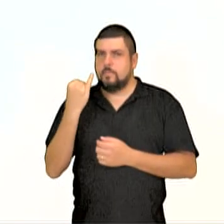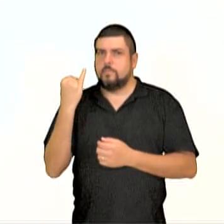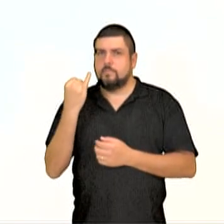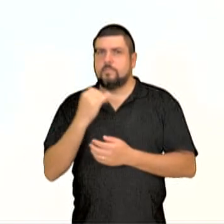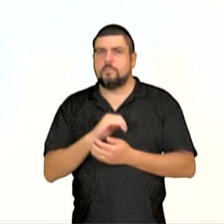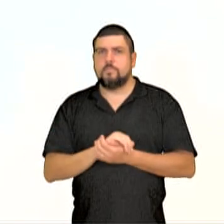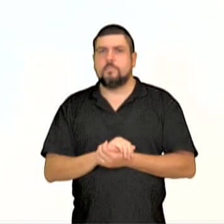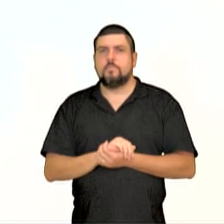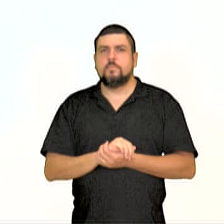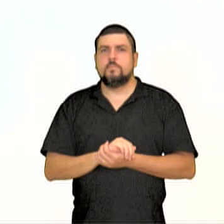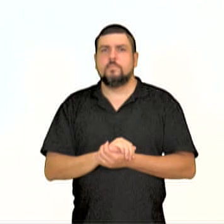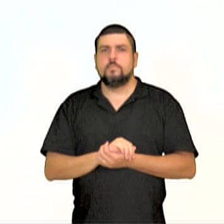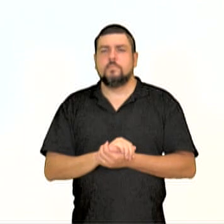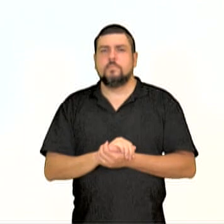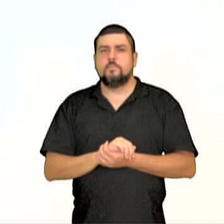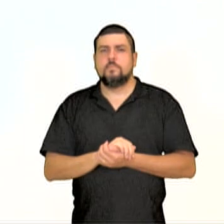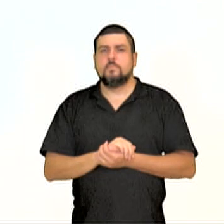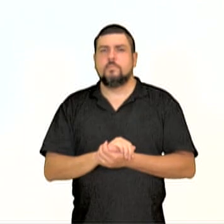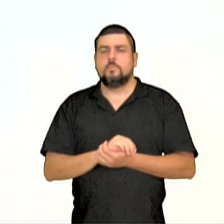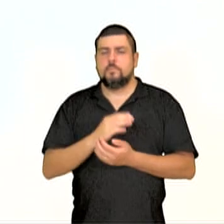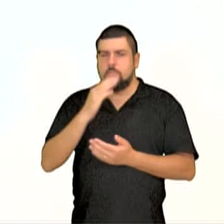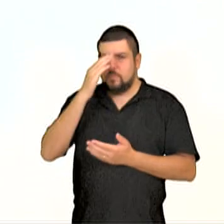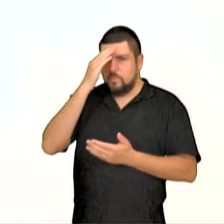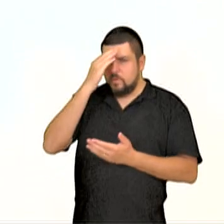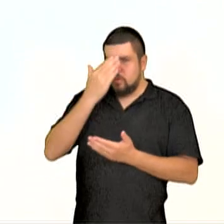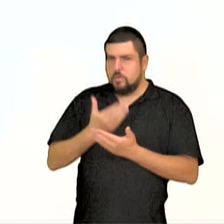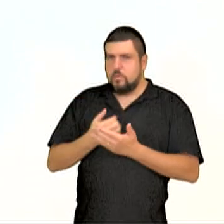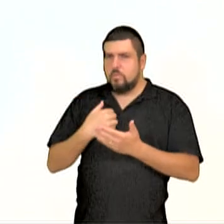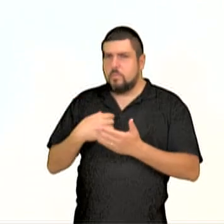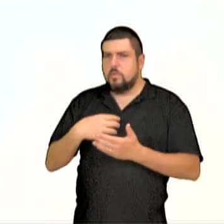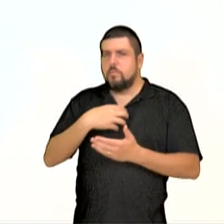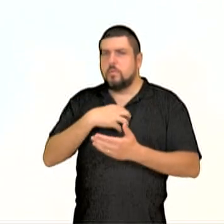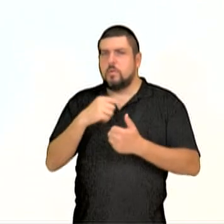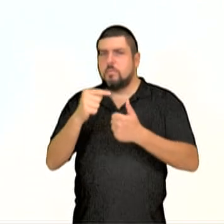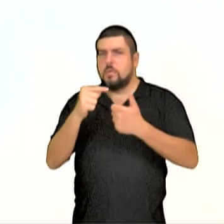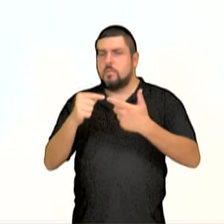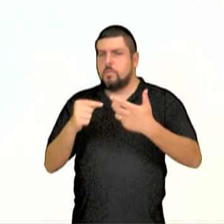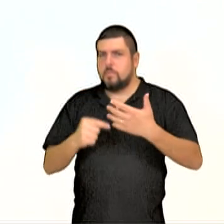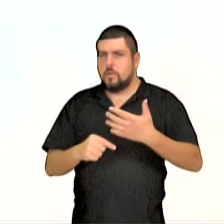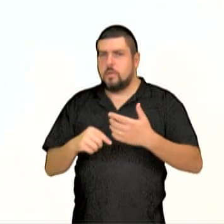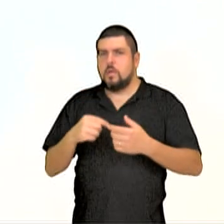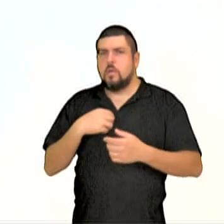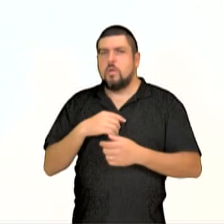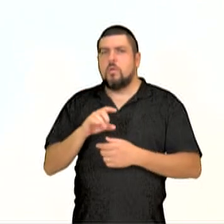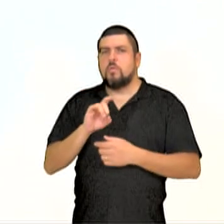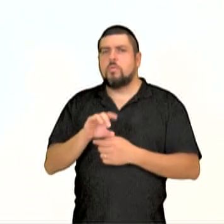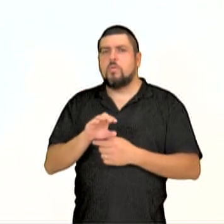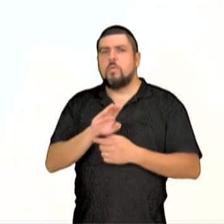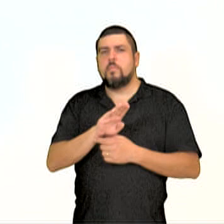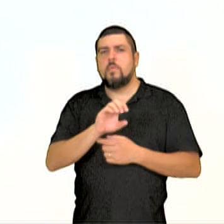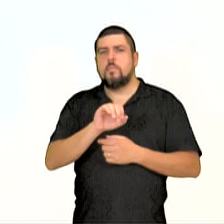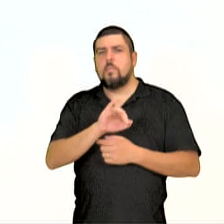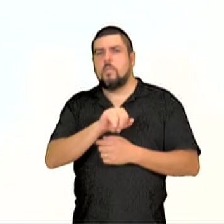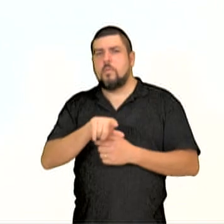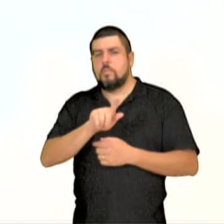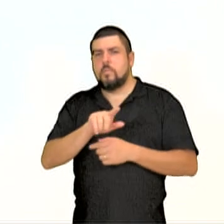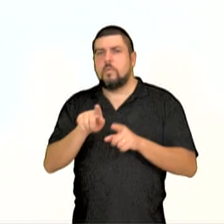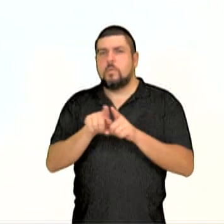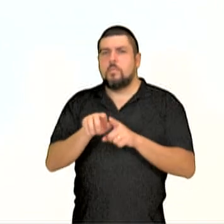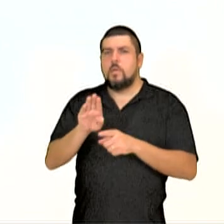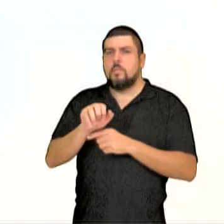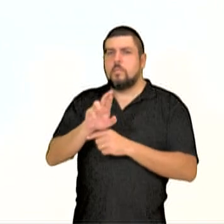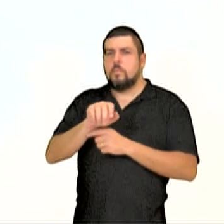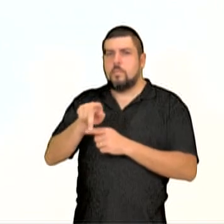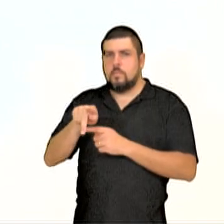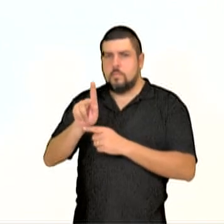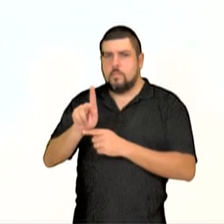rua. Acredita-se que um dos estilos de dança urbana, apenas o b-boying e o b-girling, e o breaking, né, que a gente